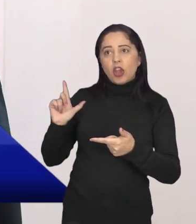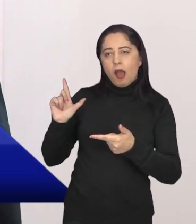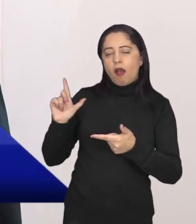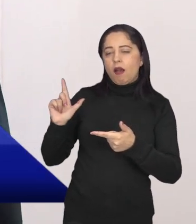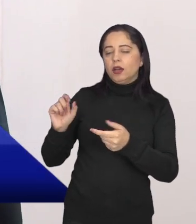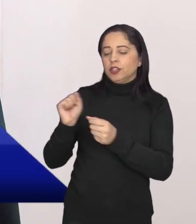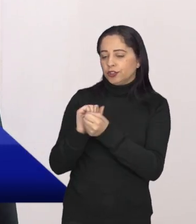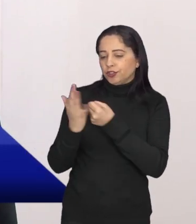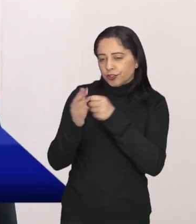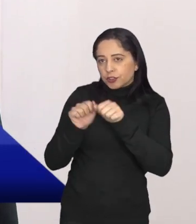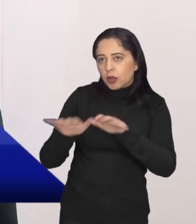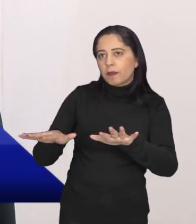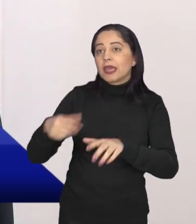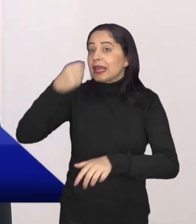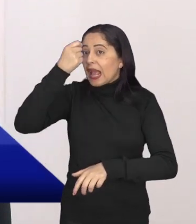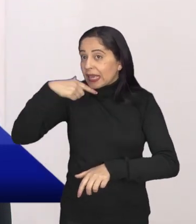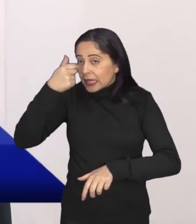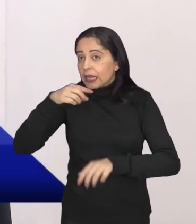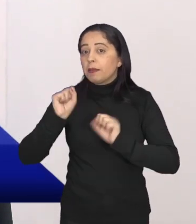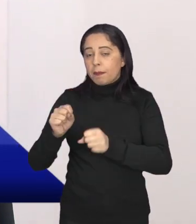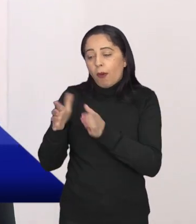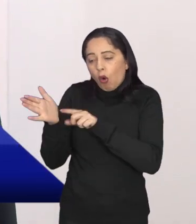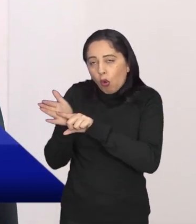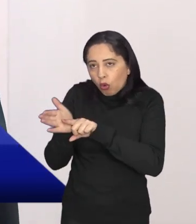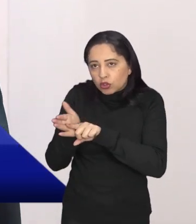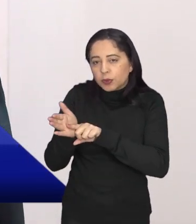o covid agora tem influência também